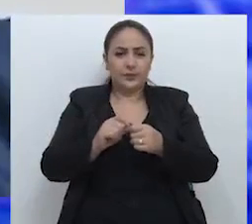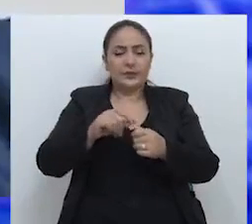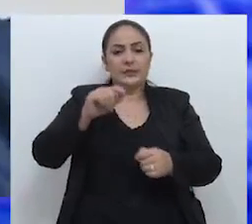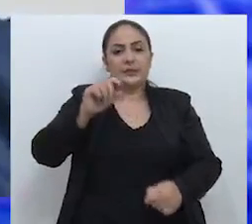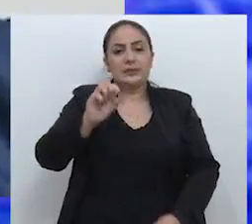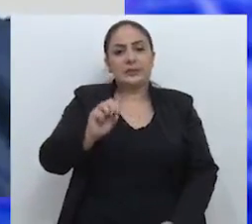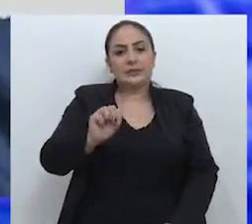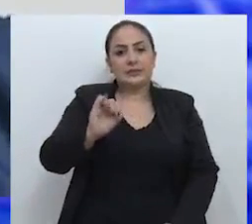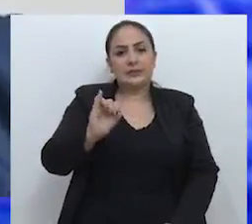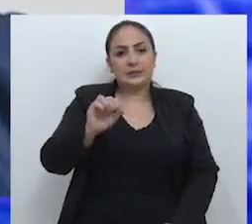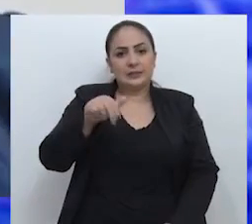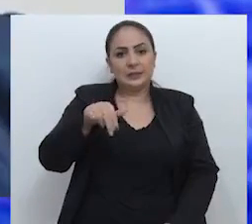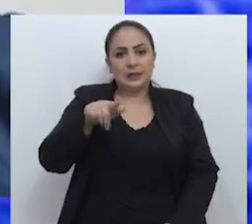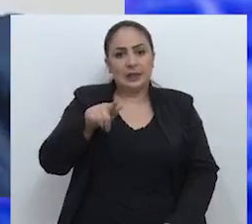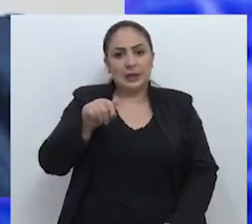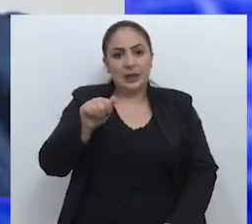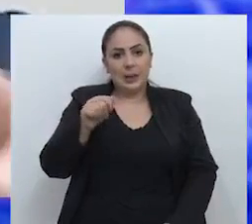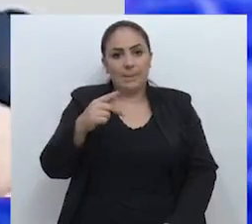em Singapura